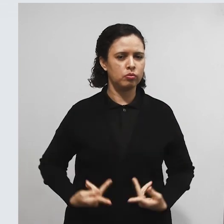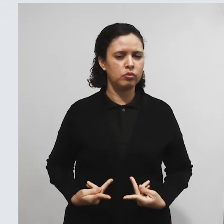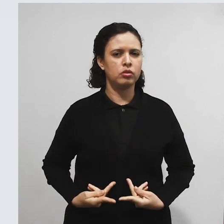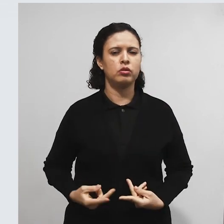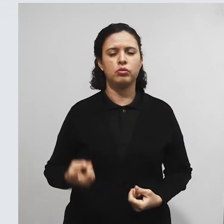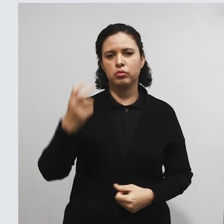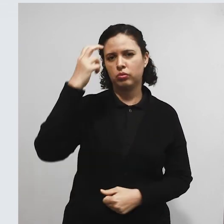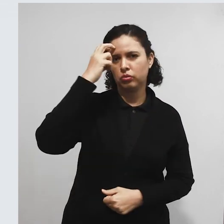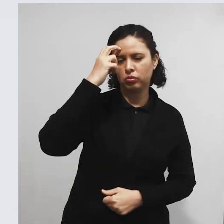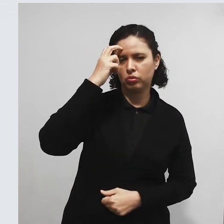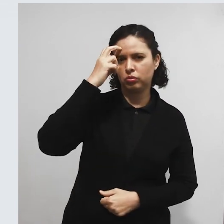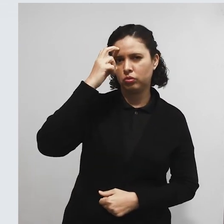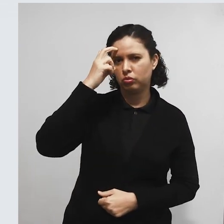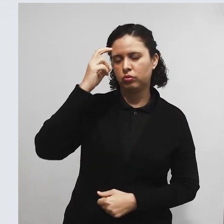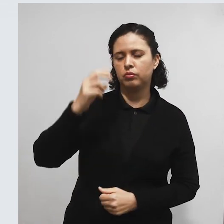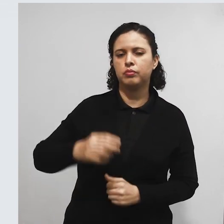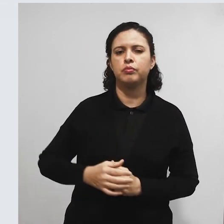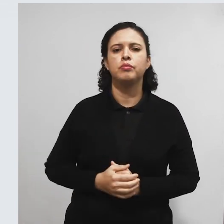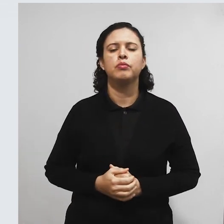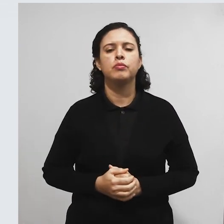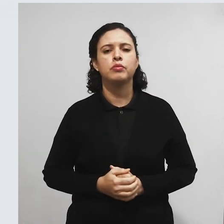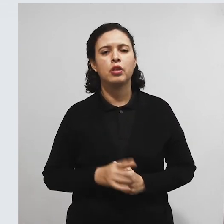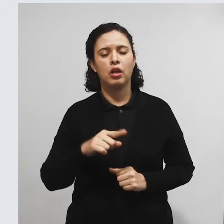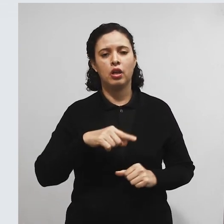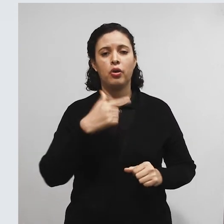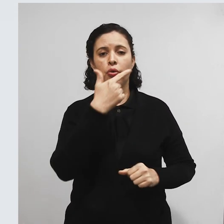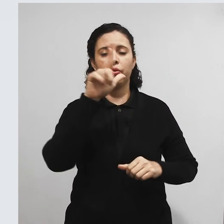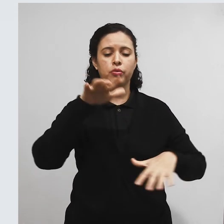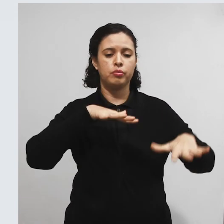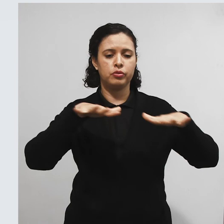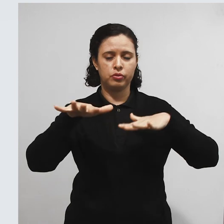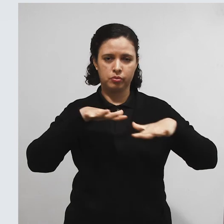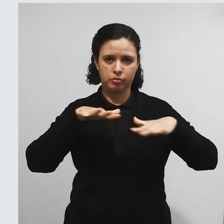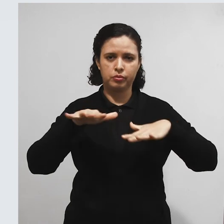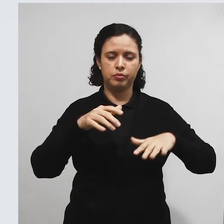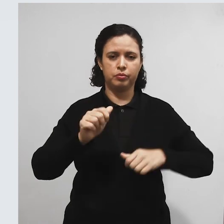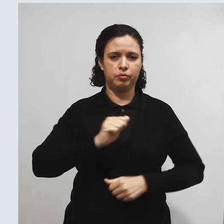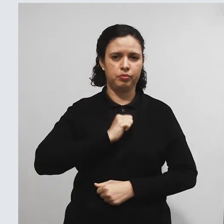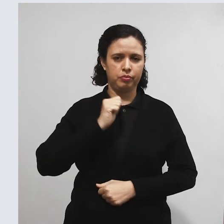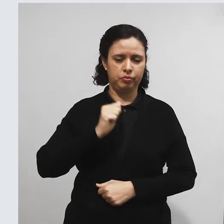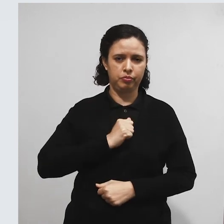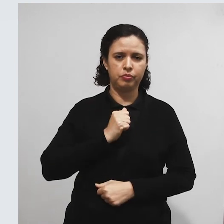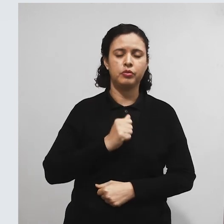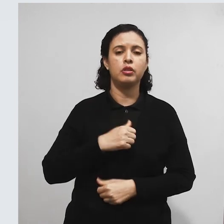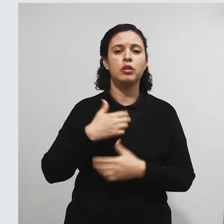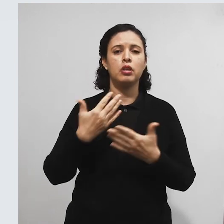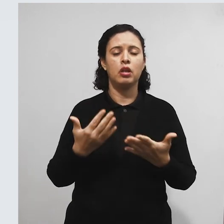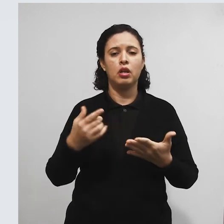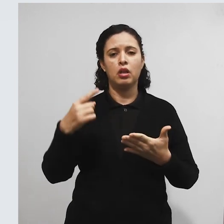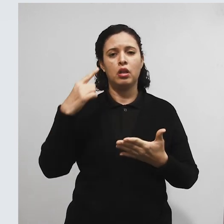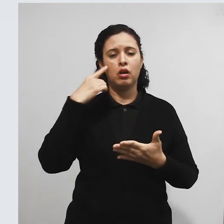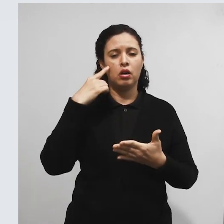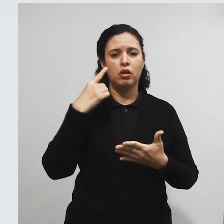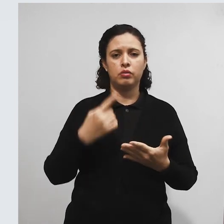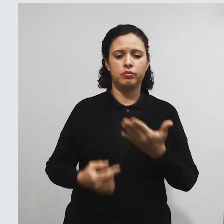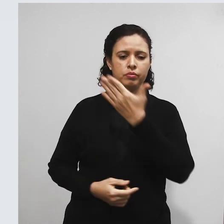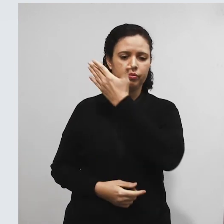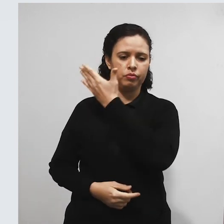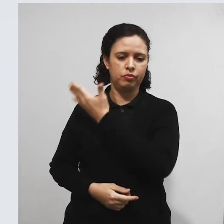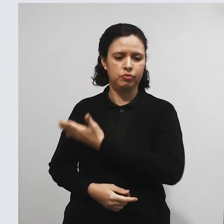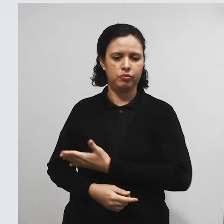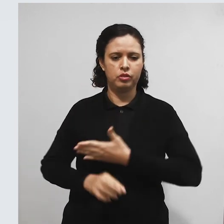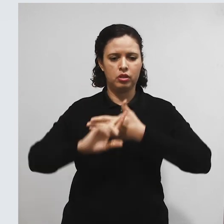culturas, mundo afora. Então é um outro movimento da antropologia brasileira. Deixo aqui